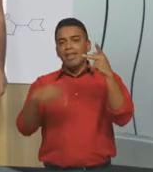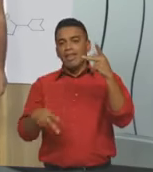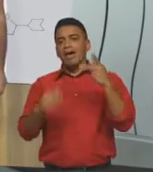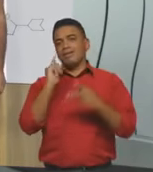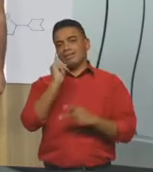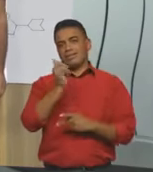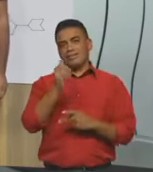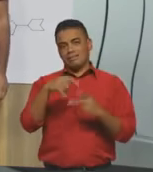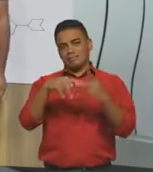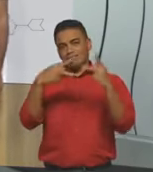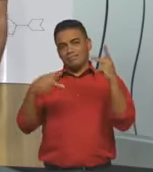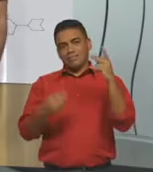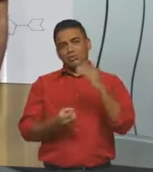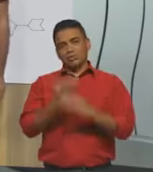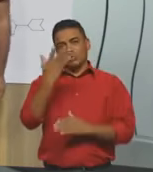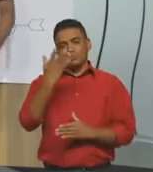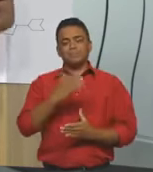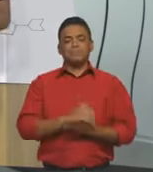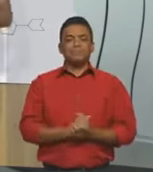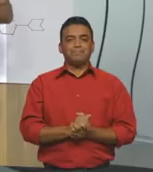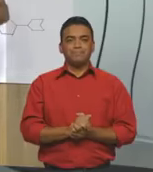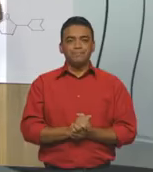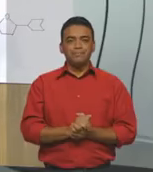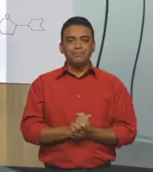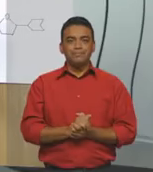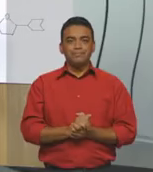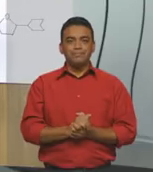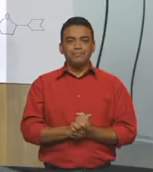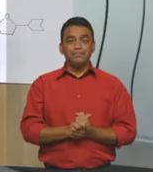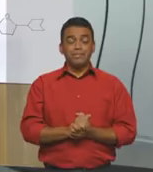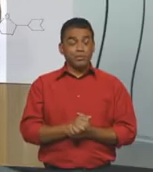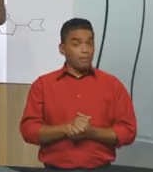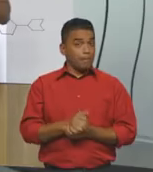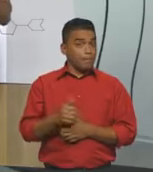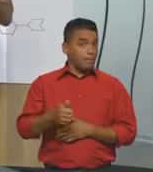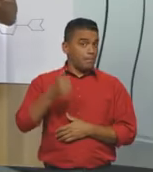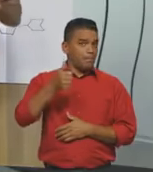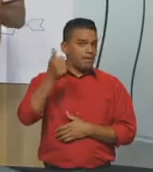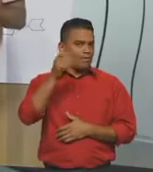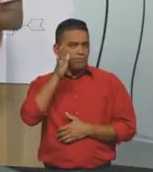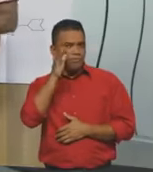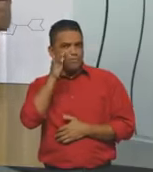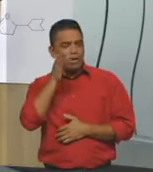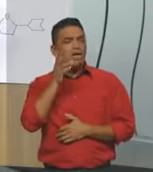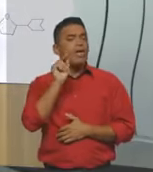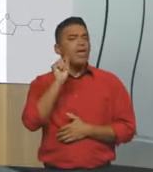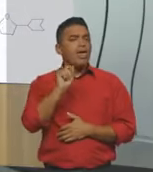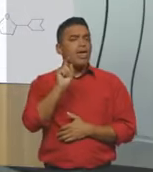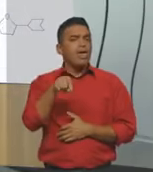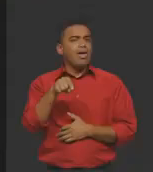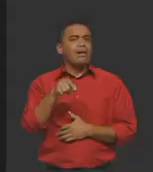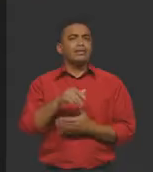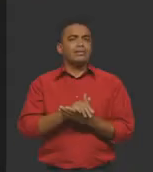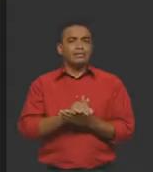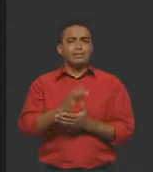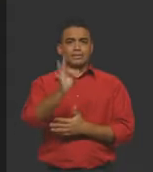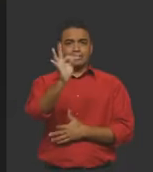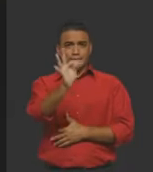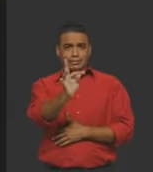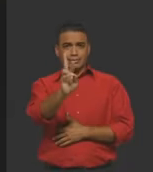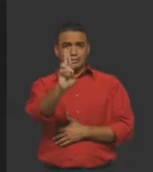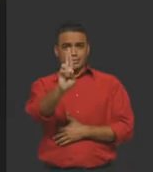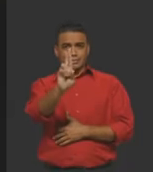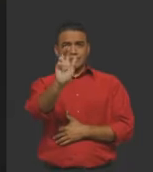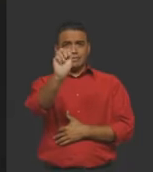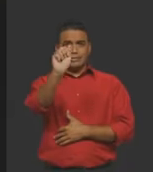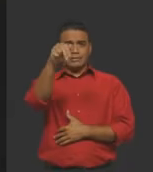uma proteína. Vamos lá. O primeiro passo que a gente vai ver, nós chamamos então de transcrição, que vai